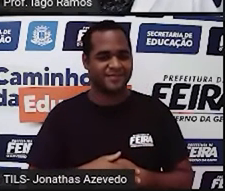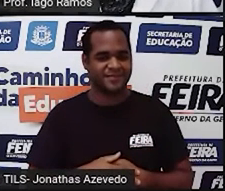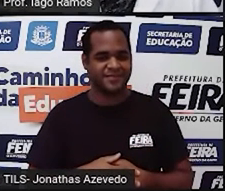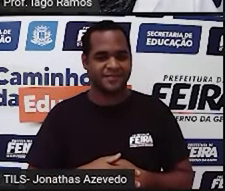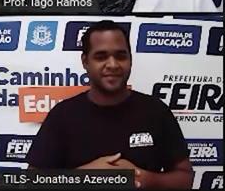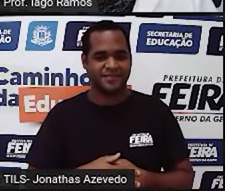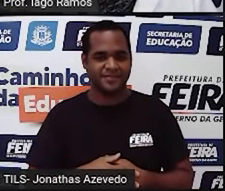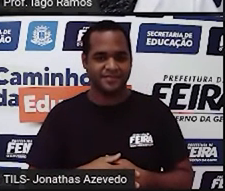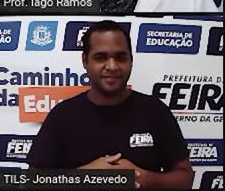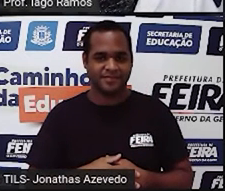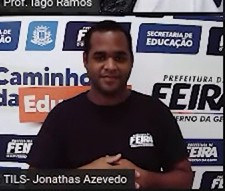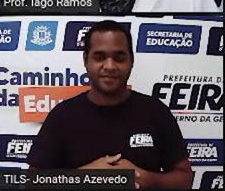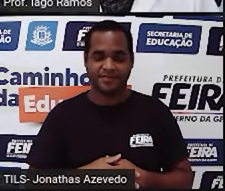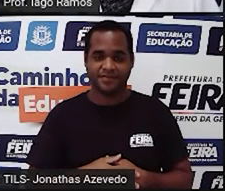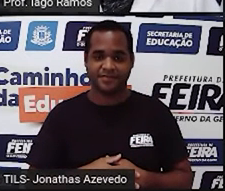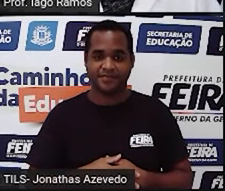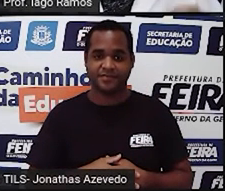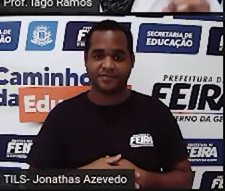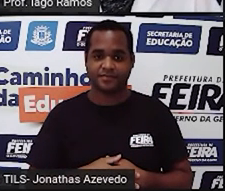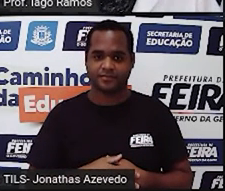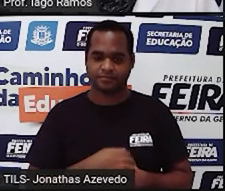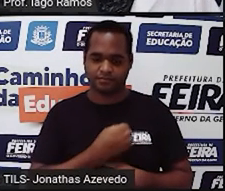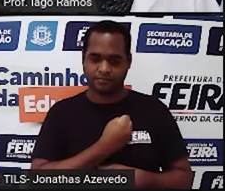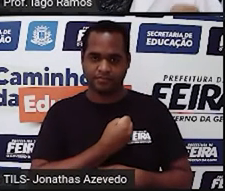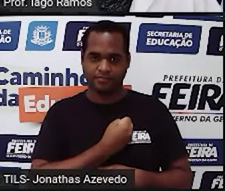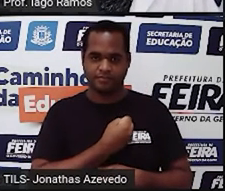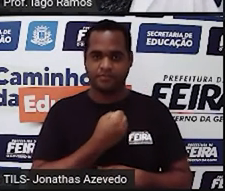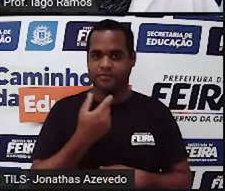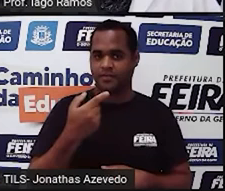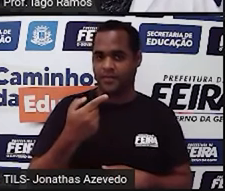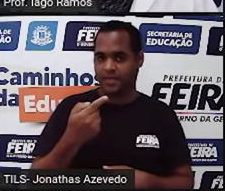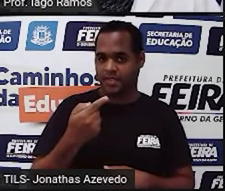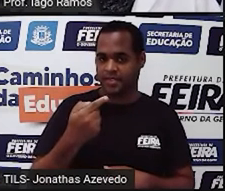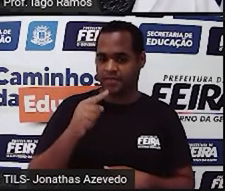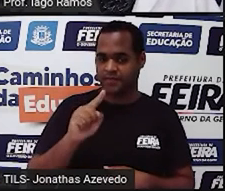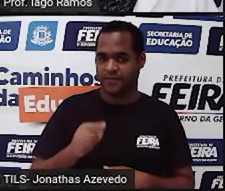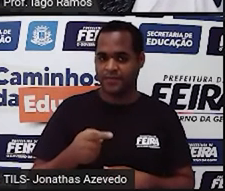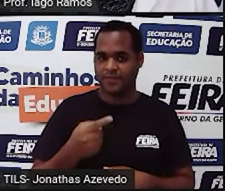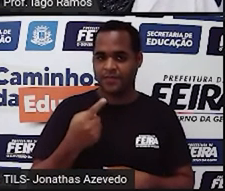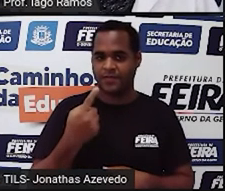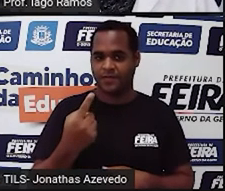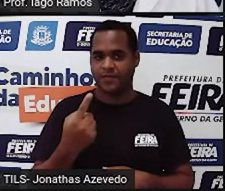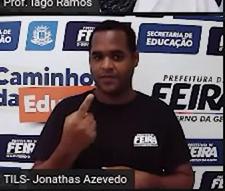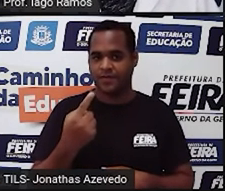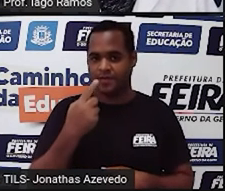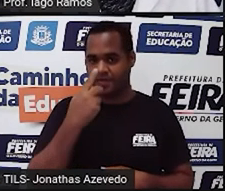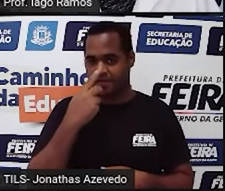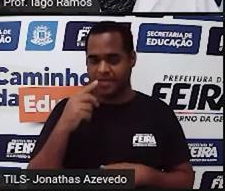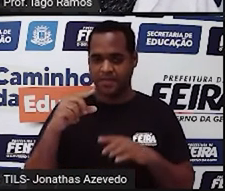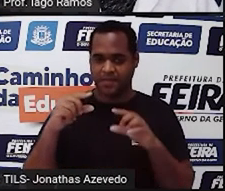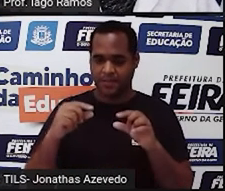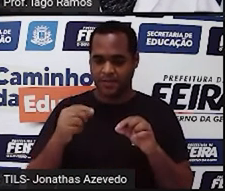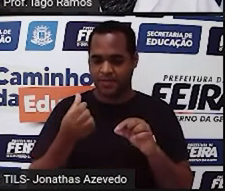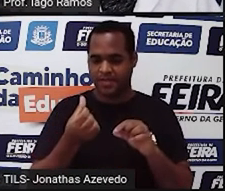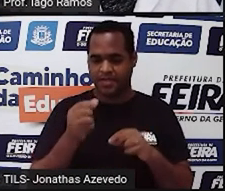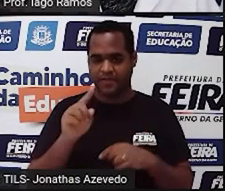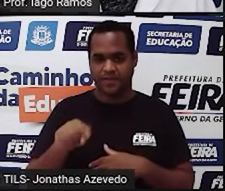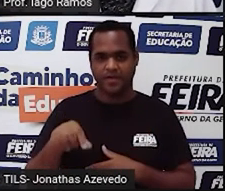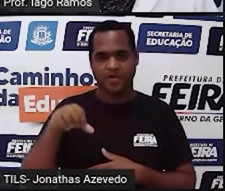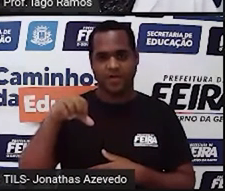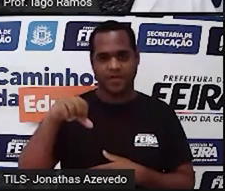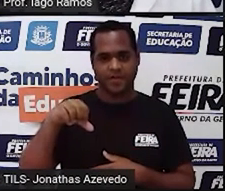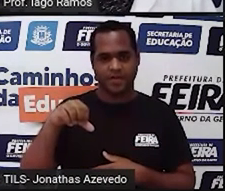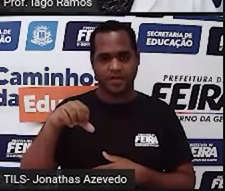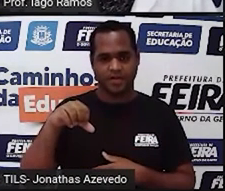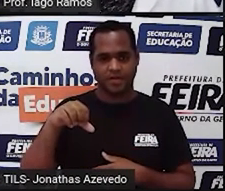só e o número 7,1 é menor que o número